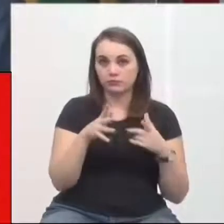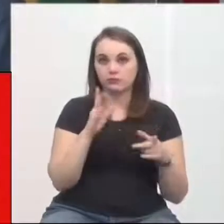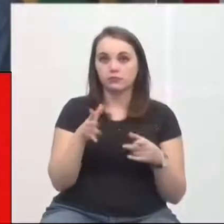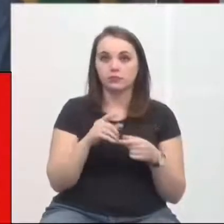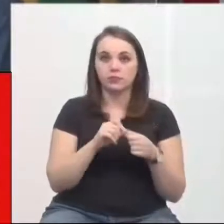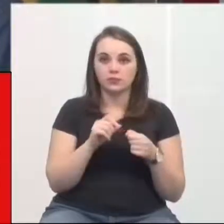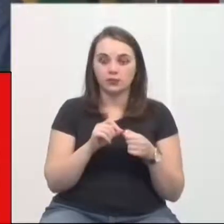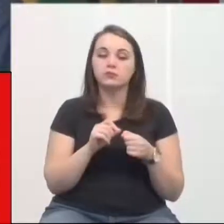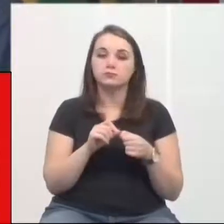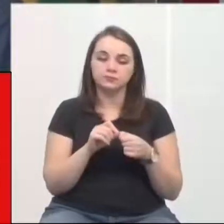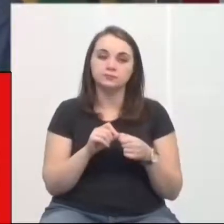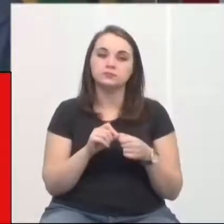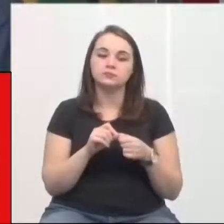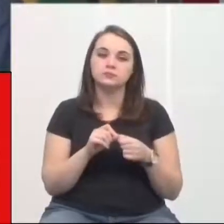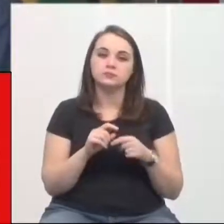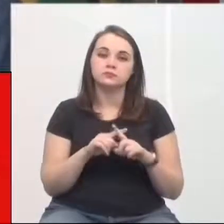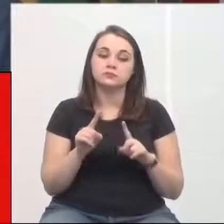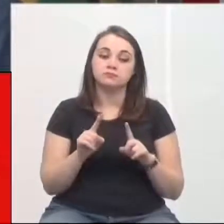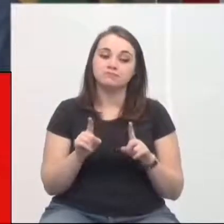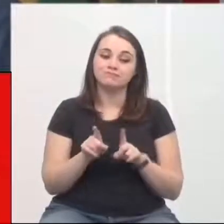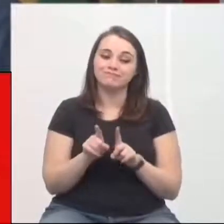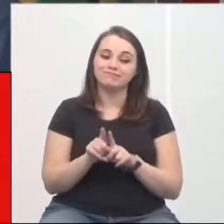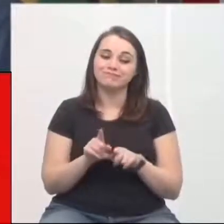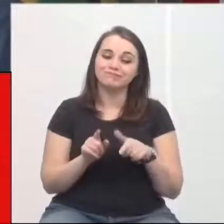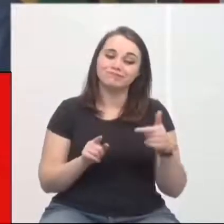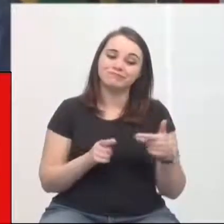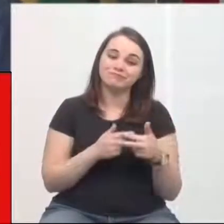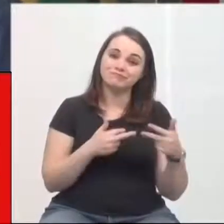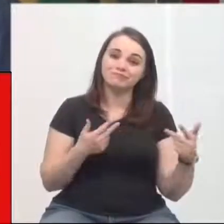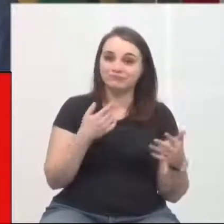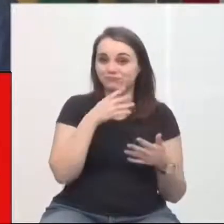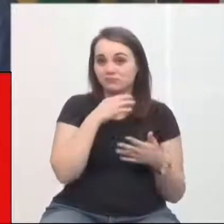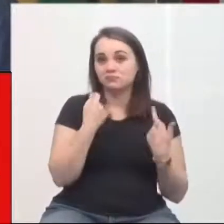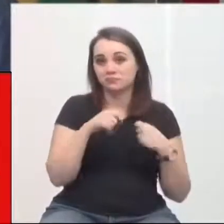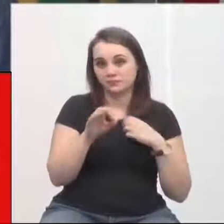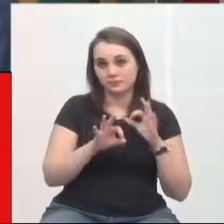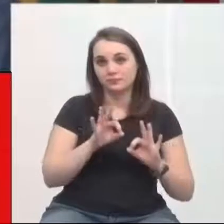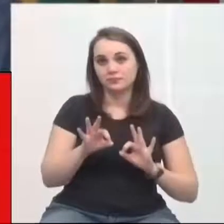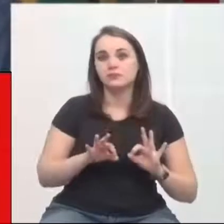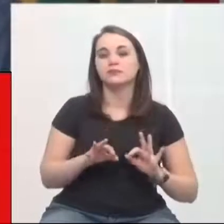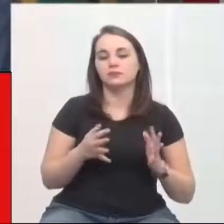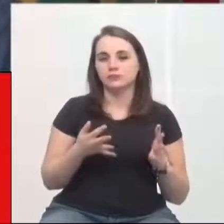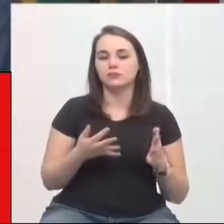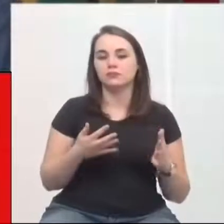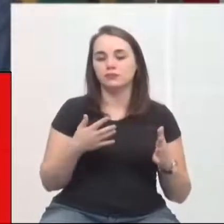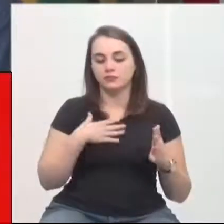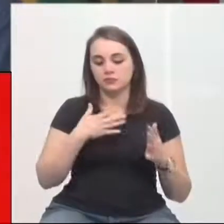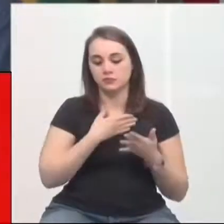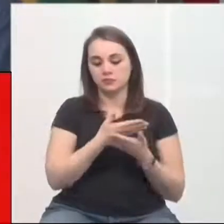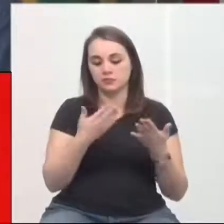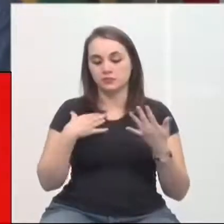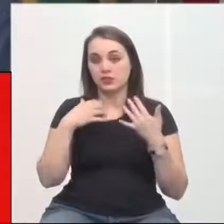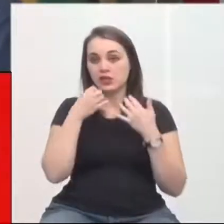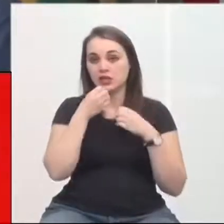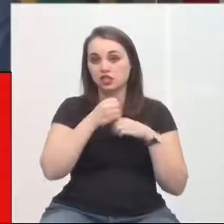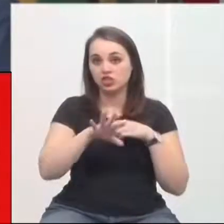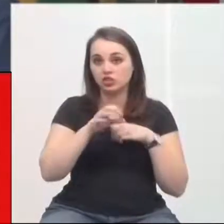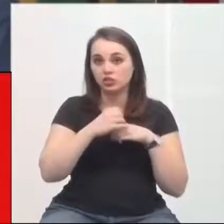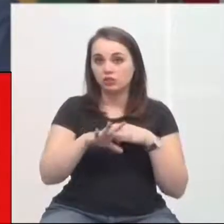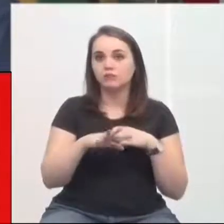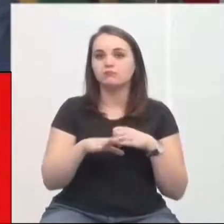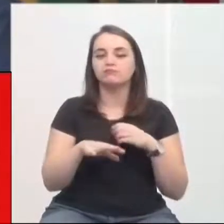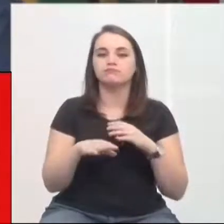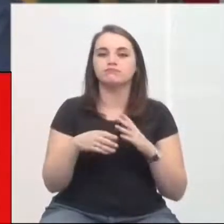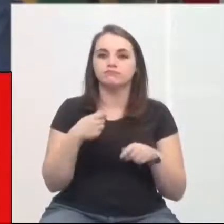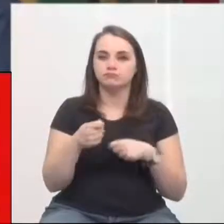realizadas, estão sendo realizadas, mas essas seriam as sugestões desse vereador. Sugestão de gestão, de pano de fundo, quer